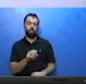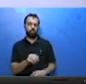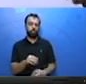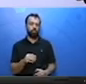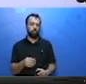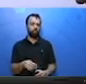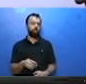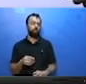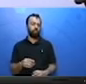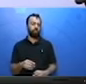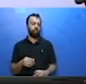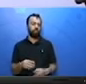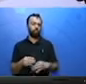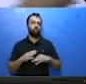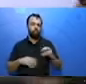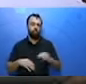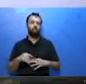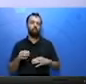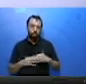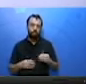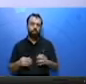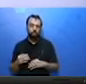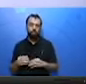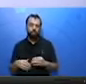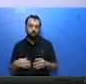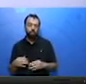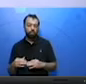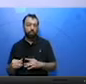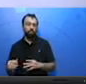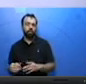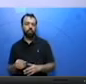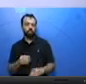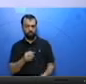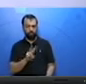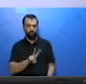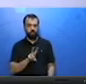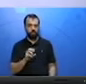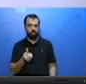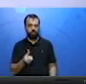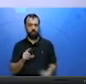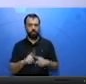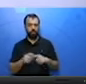24 vezes 24 até chegar no 26 vezes 26.